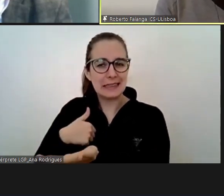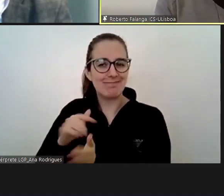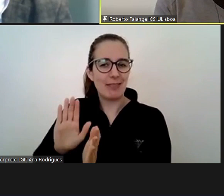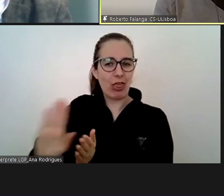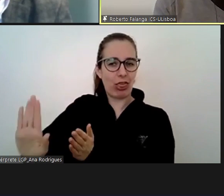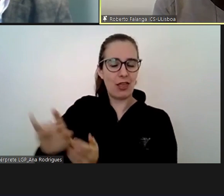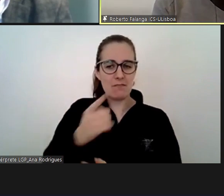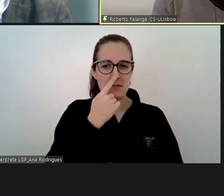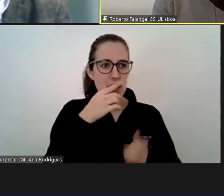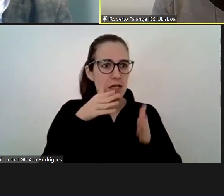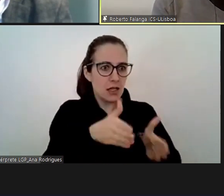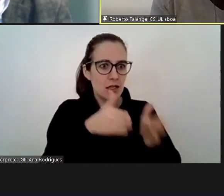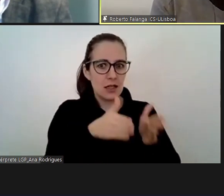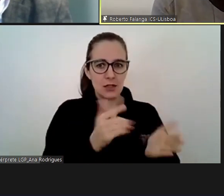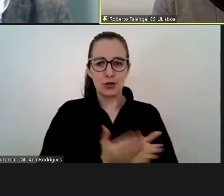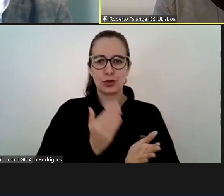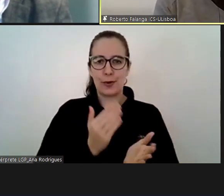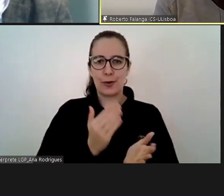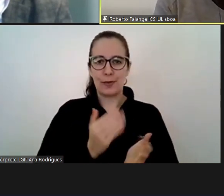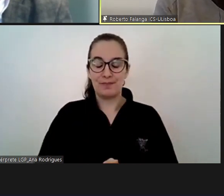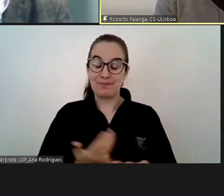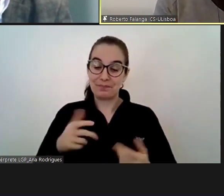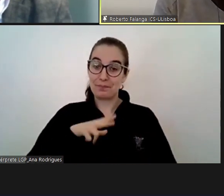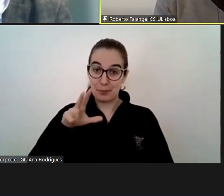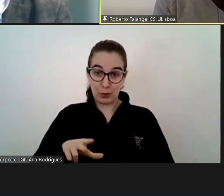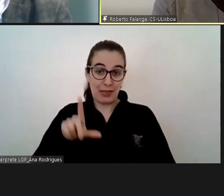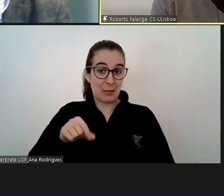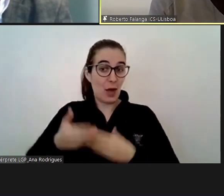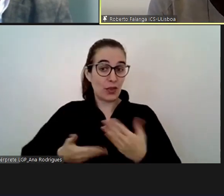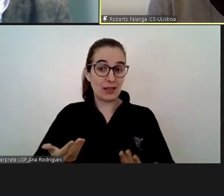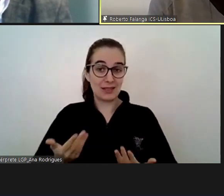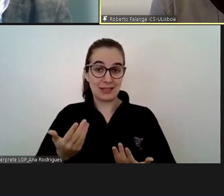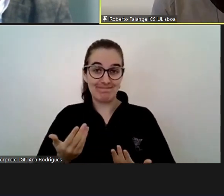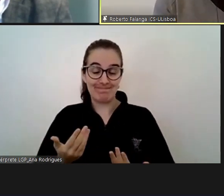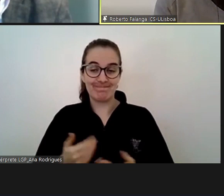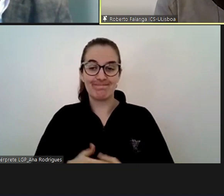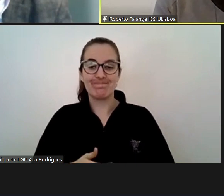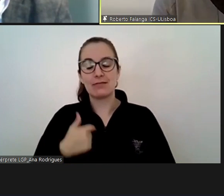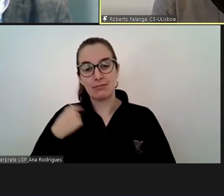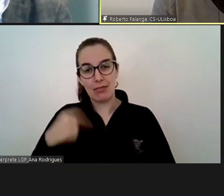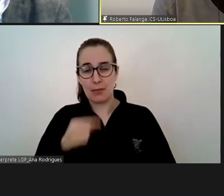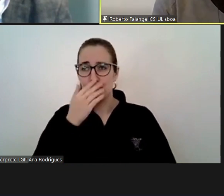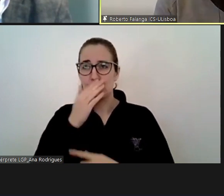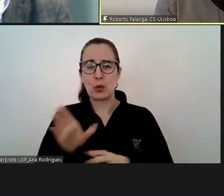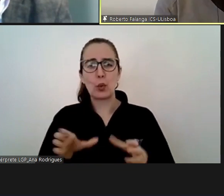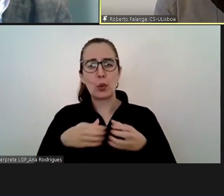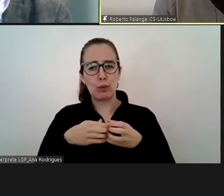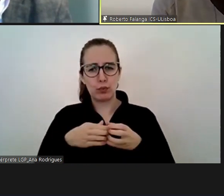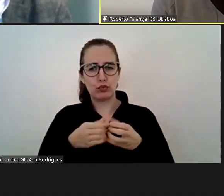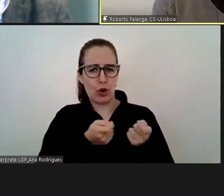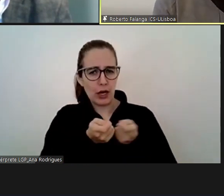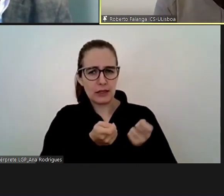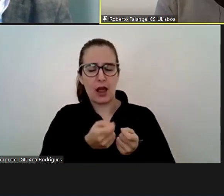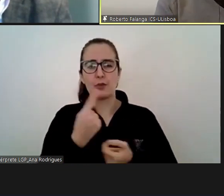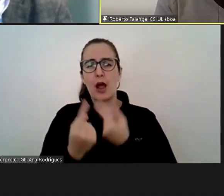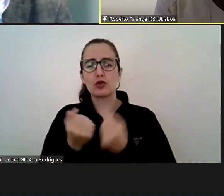participação. E Portugal não é exceção. Em Portugal nós temos grupos auto-organizados, temos